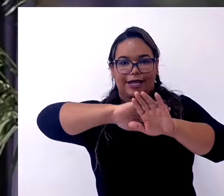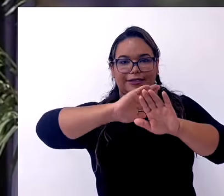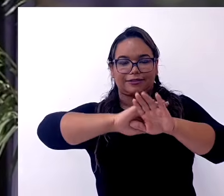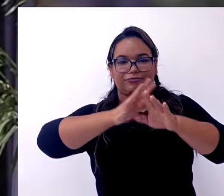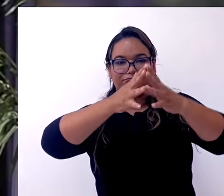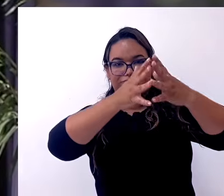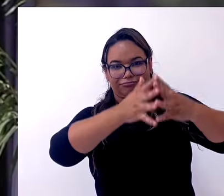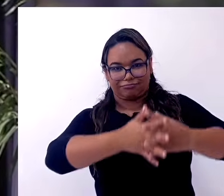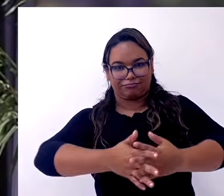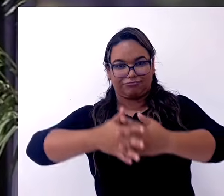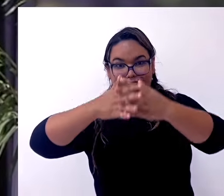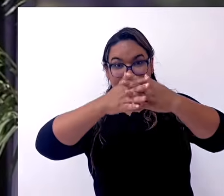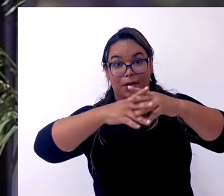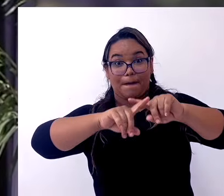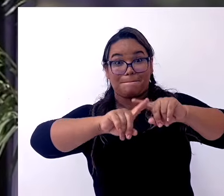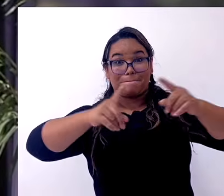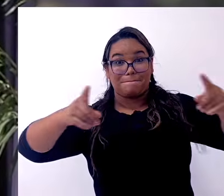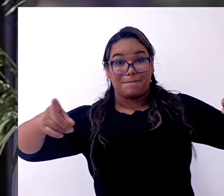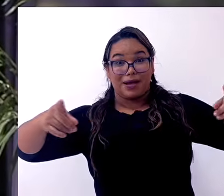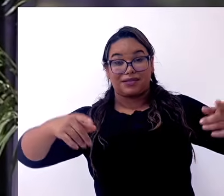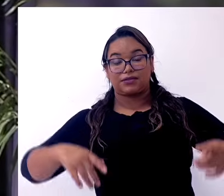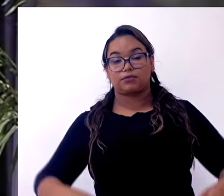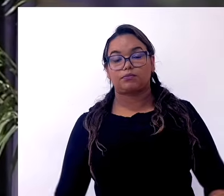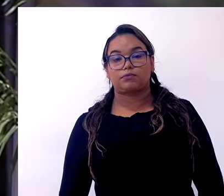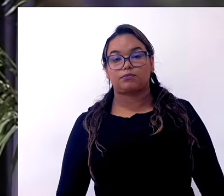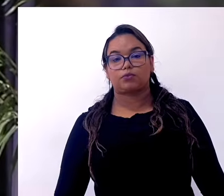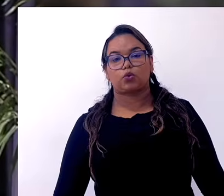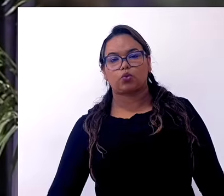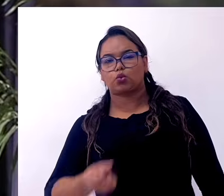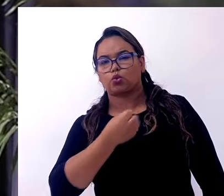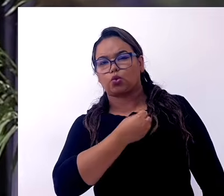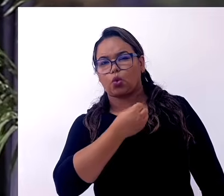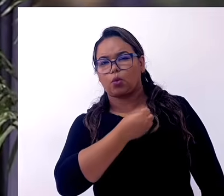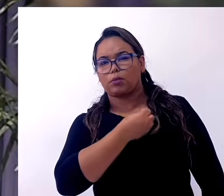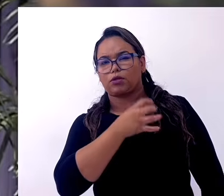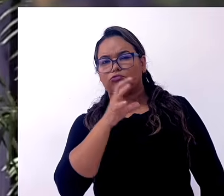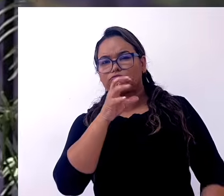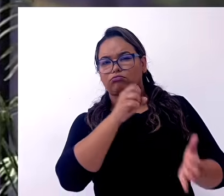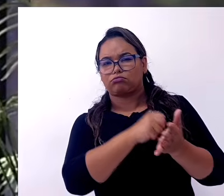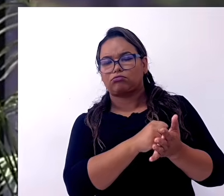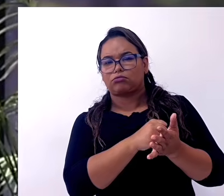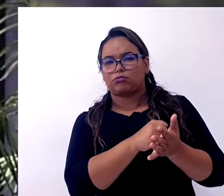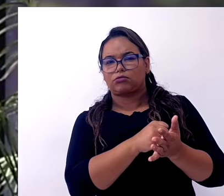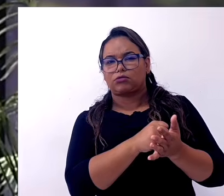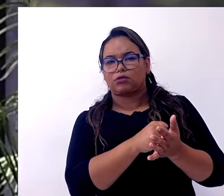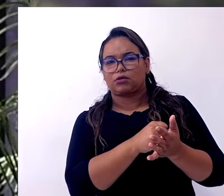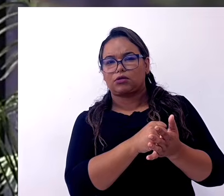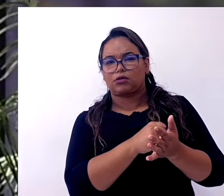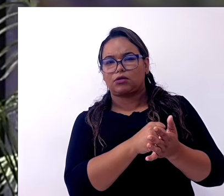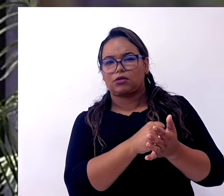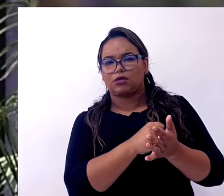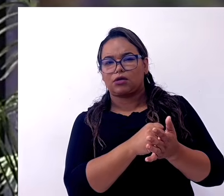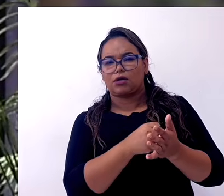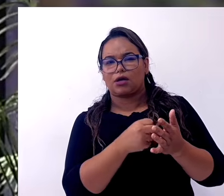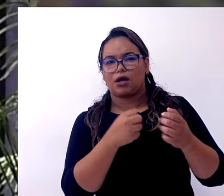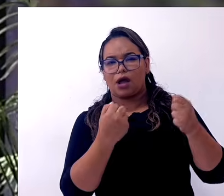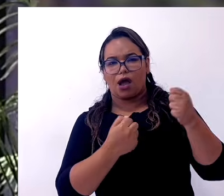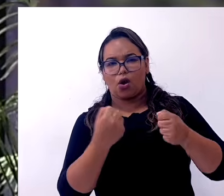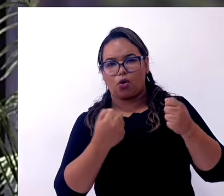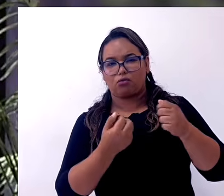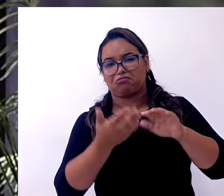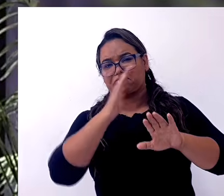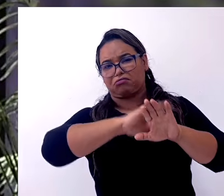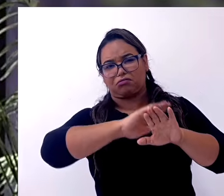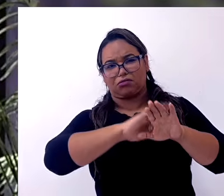Então o que nós temos? Nós temos um filme do primeiro avião colidindo contra o edifício. Isso significa que houve uma oportunidade